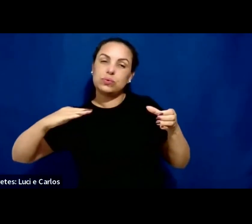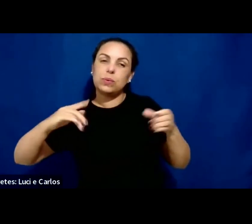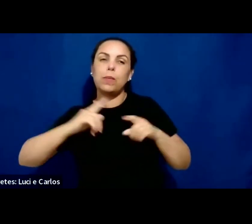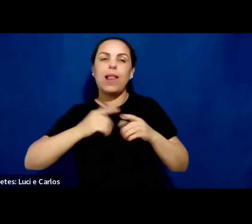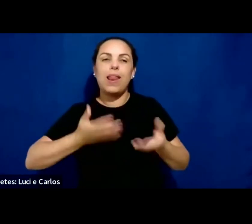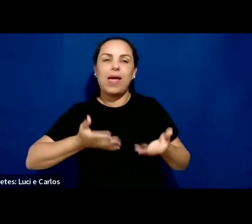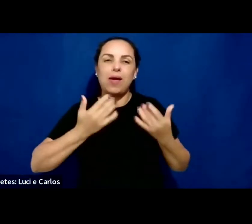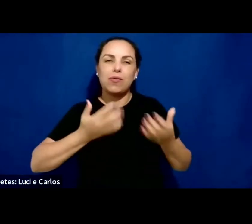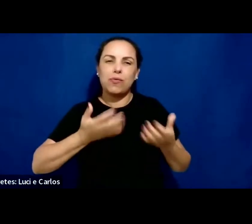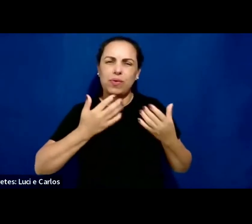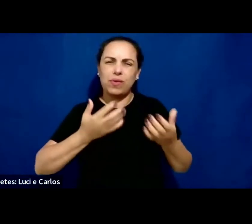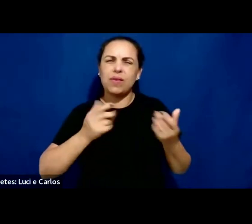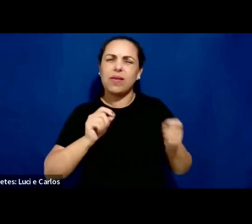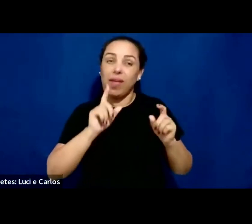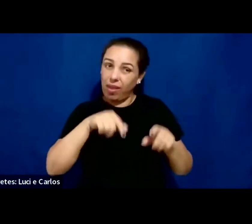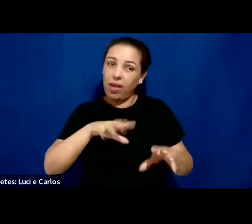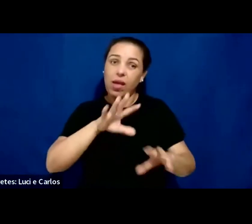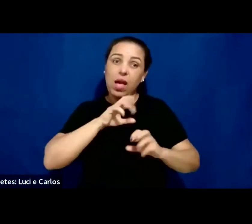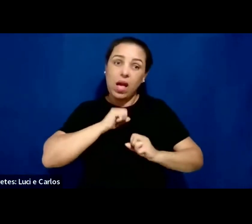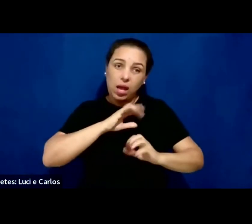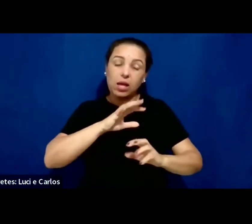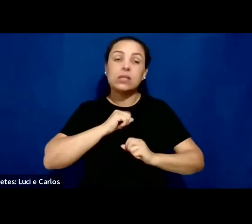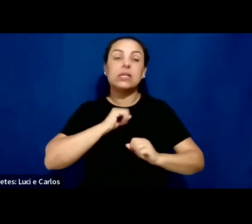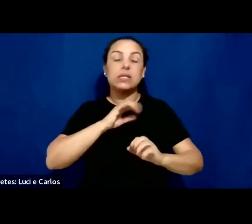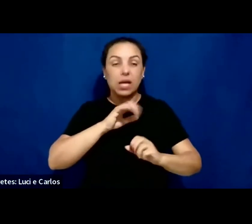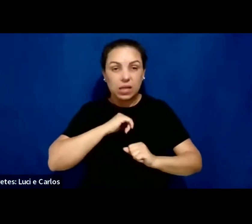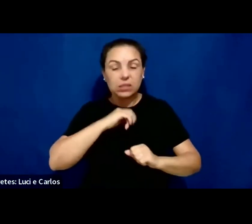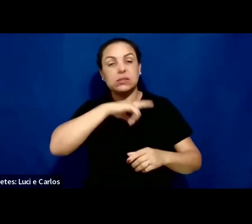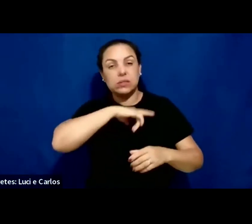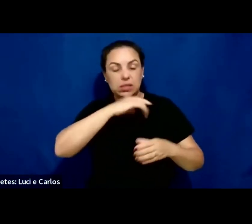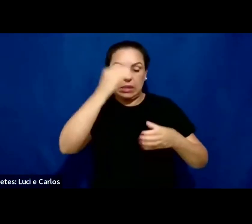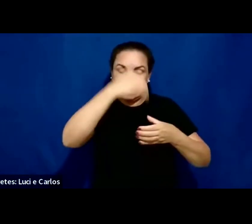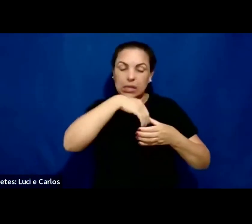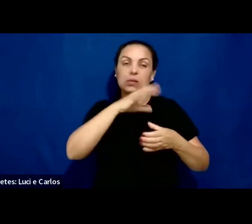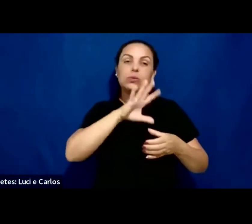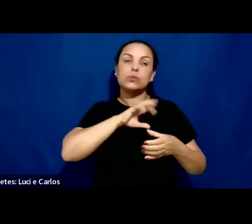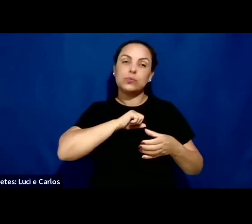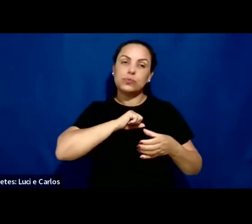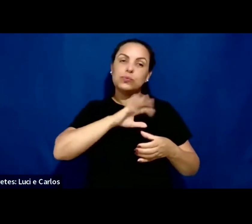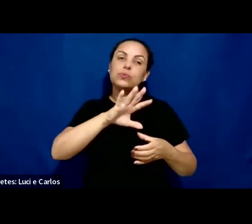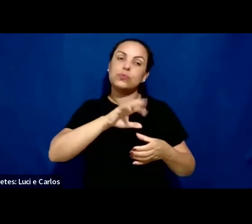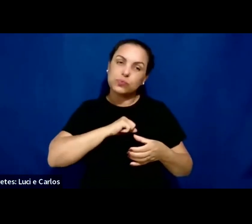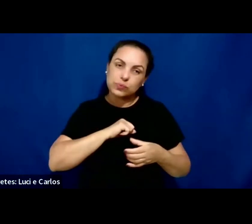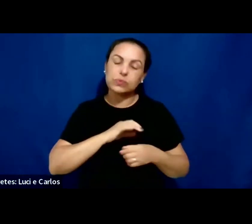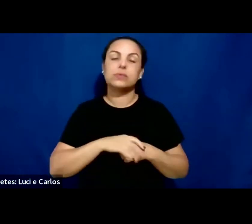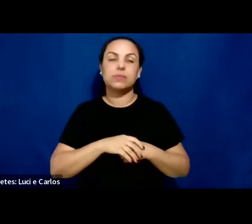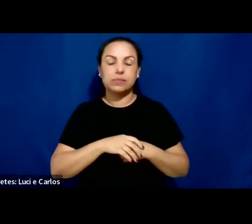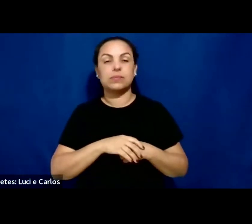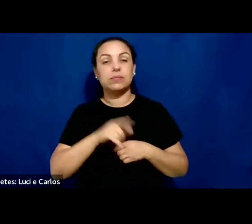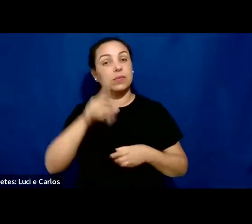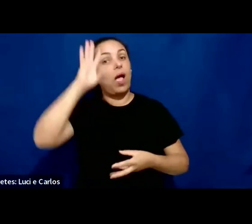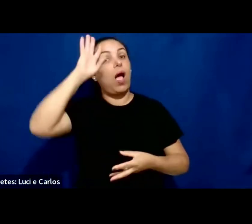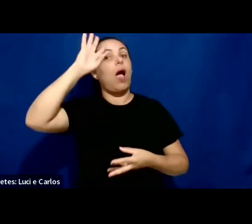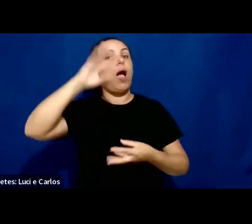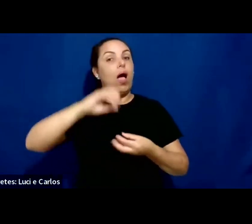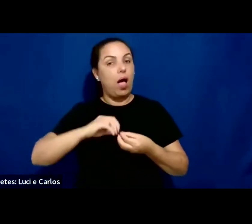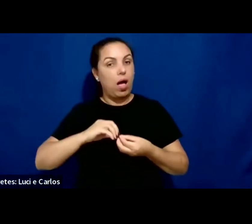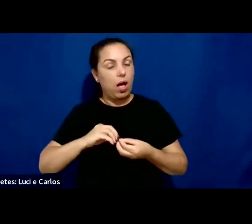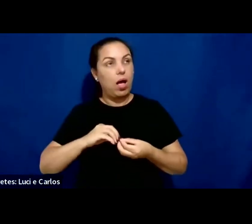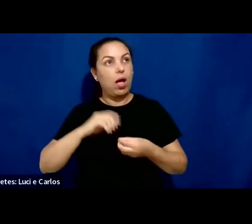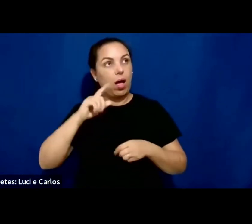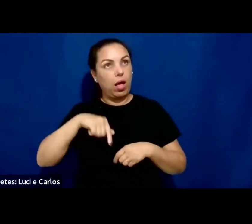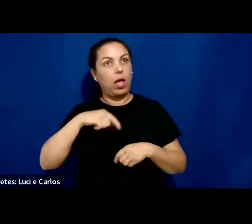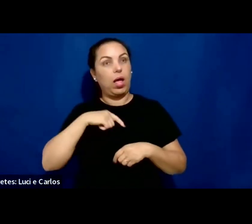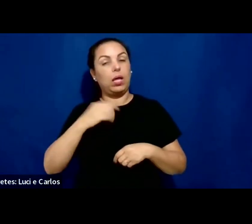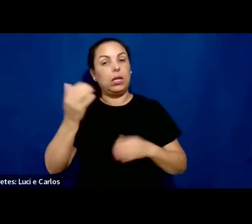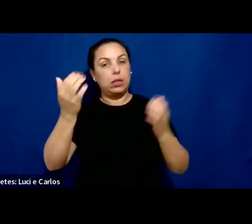leve, mais fácil. Quanto mais pesada, não sobe. E aí você pode ter um megacólon,